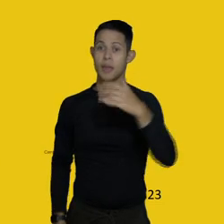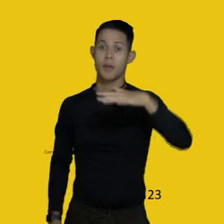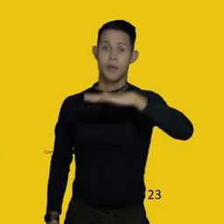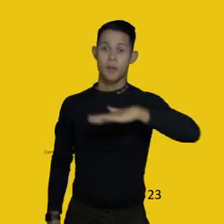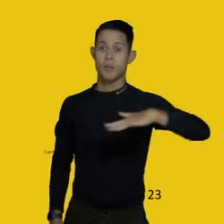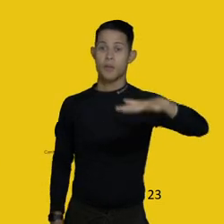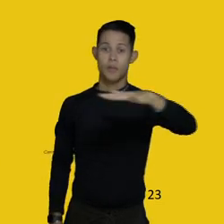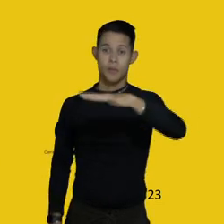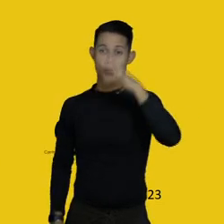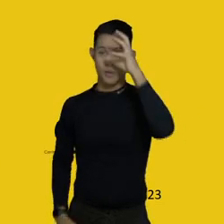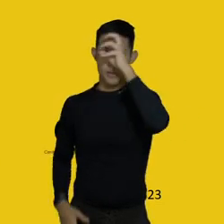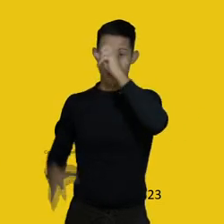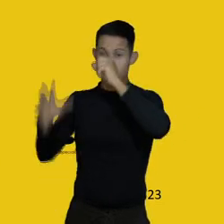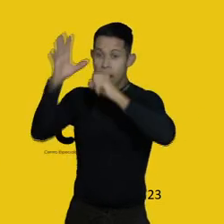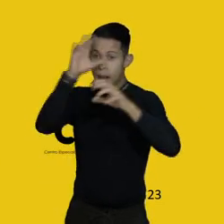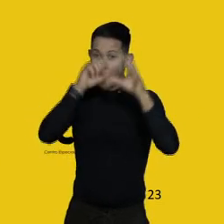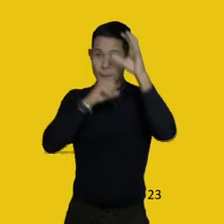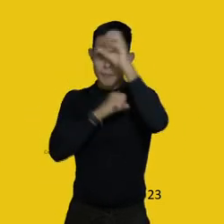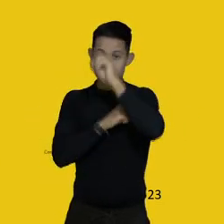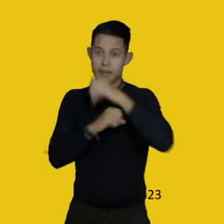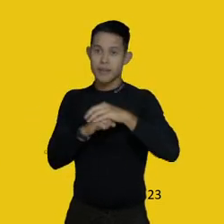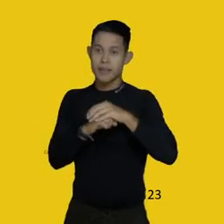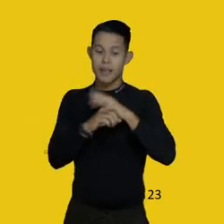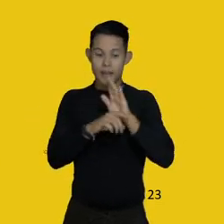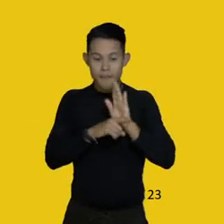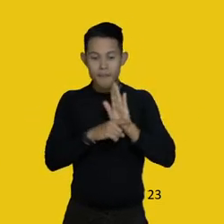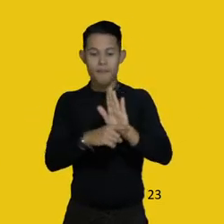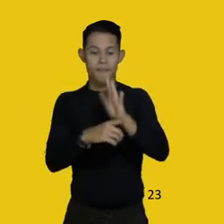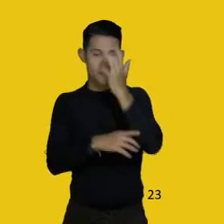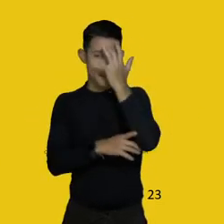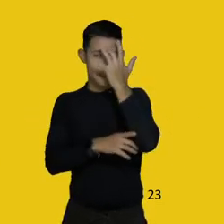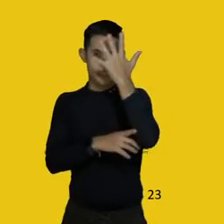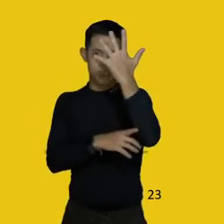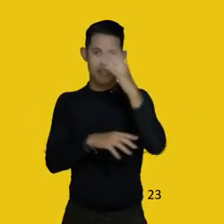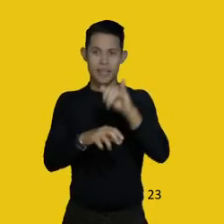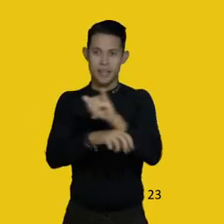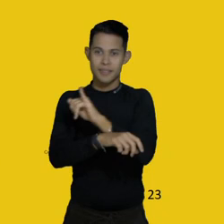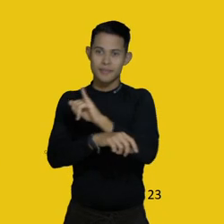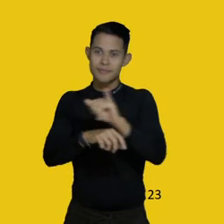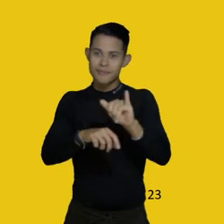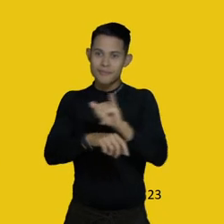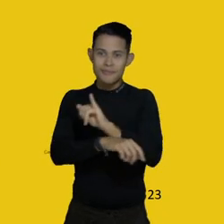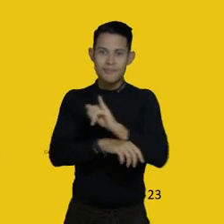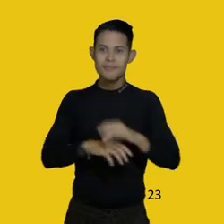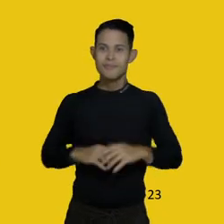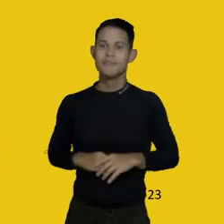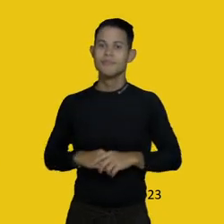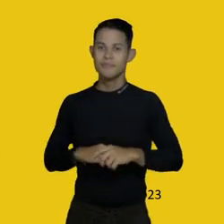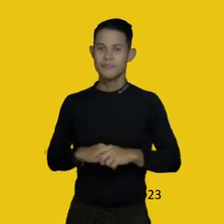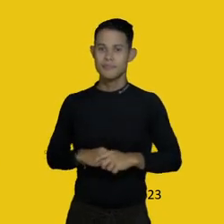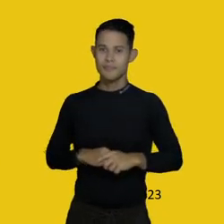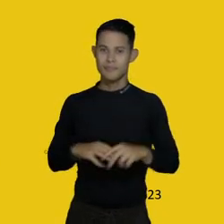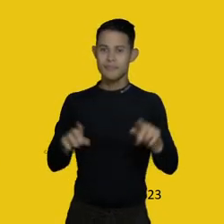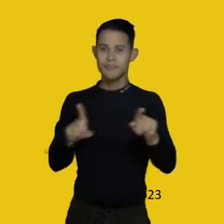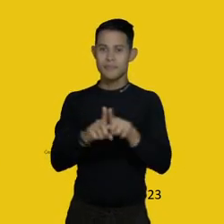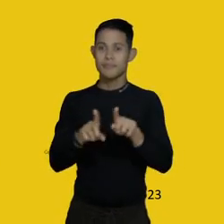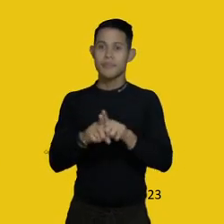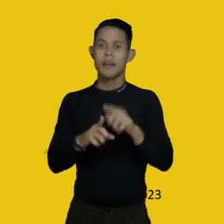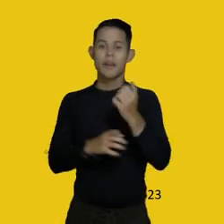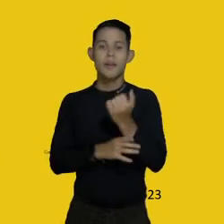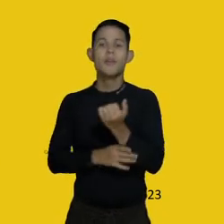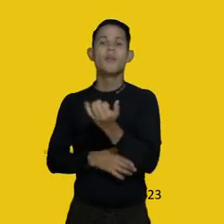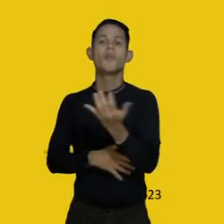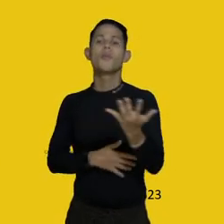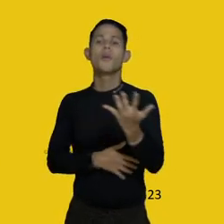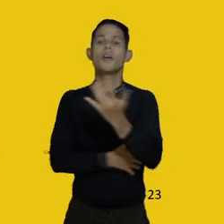não tenham toda a matéria mas facilitar desse jeito né e cópia também quantos alunos ficam ainda